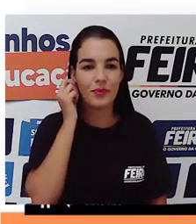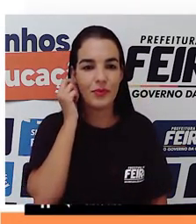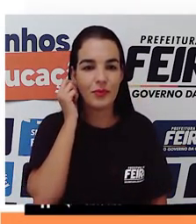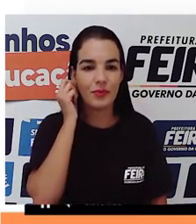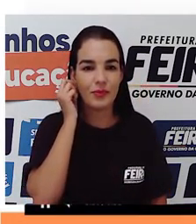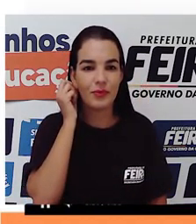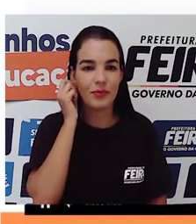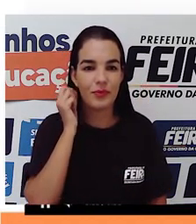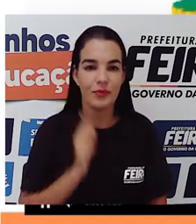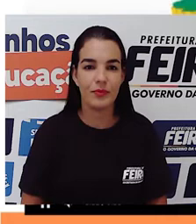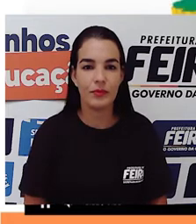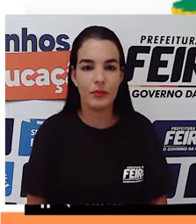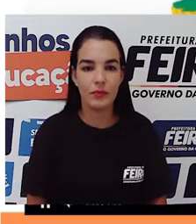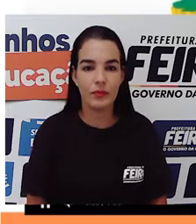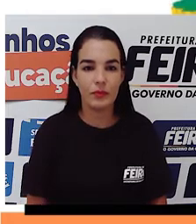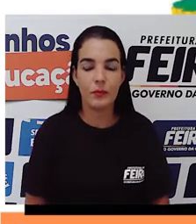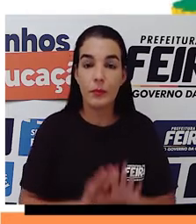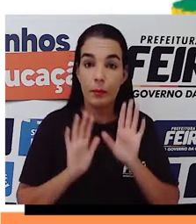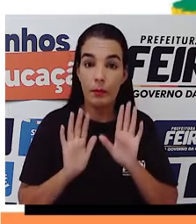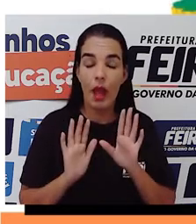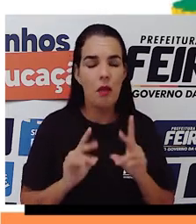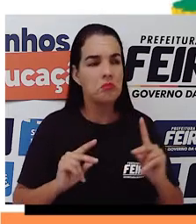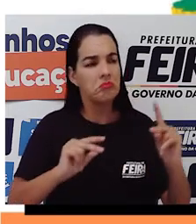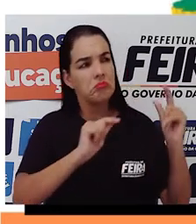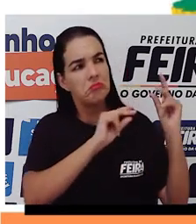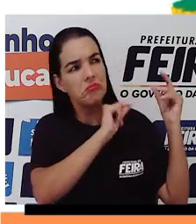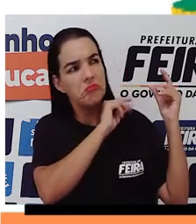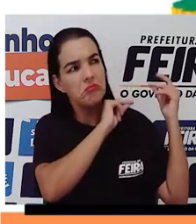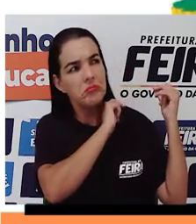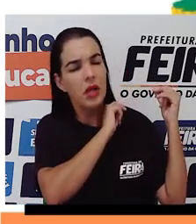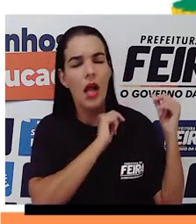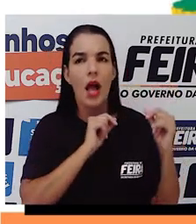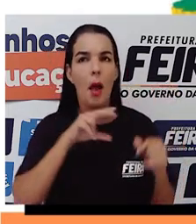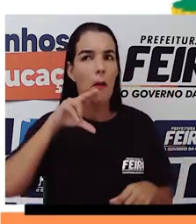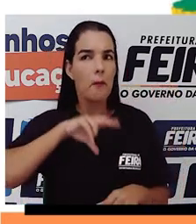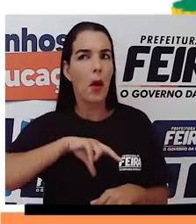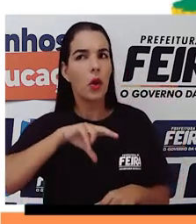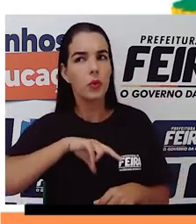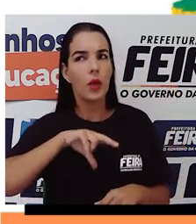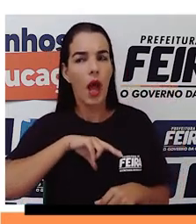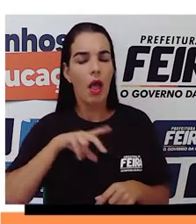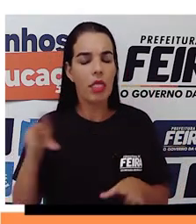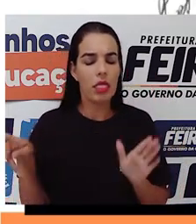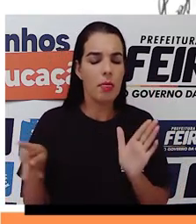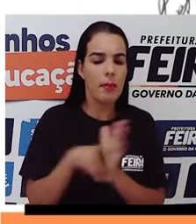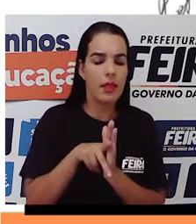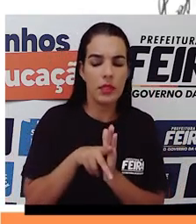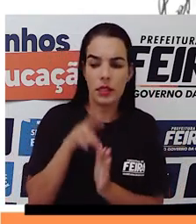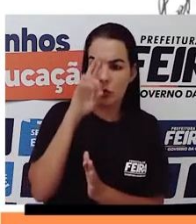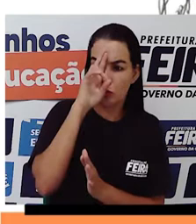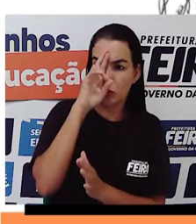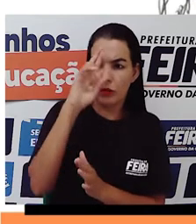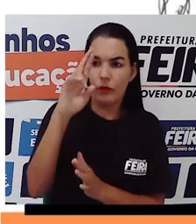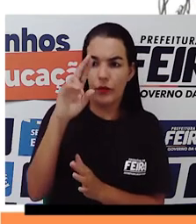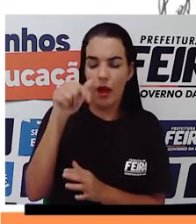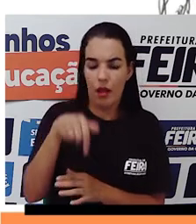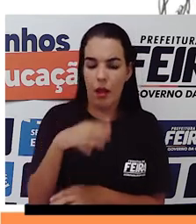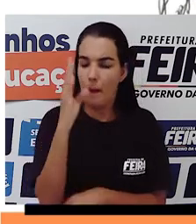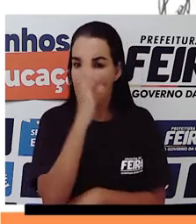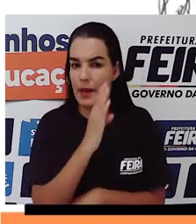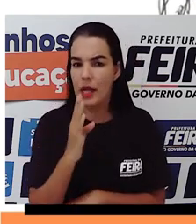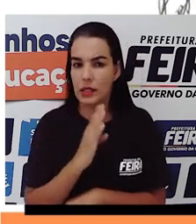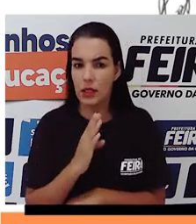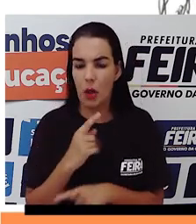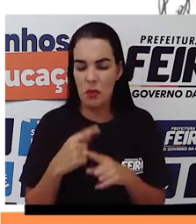Durante muito tempo, Portugal exerceu domínio sobre o chamado Brasil colonial, explorando riquezas através